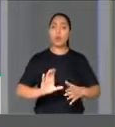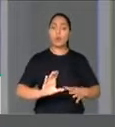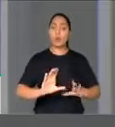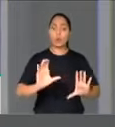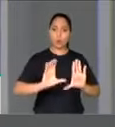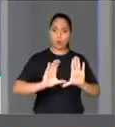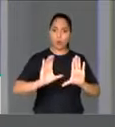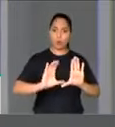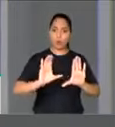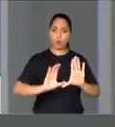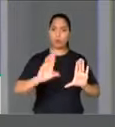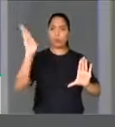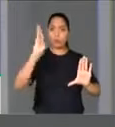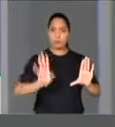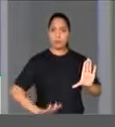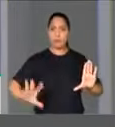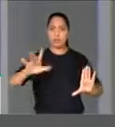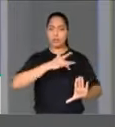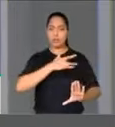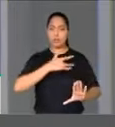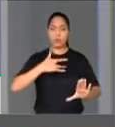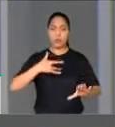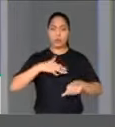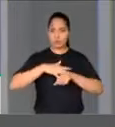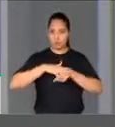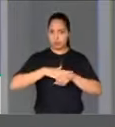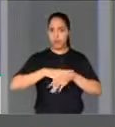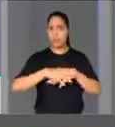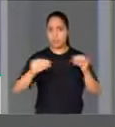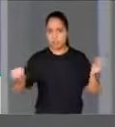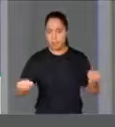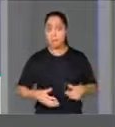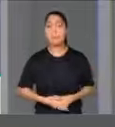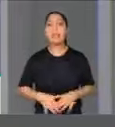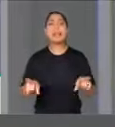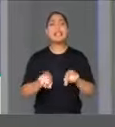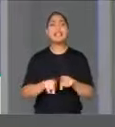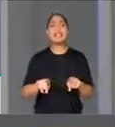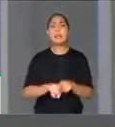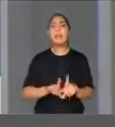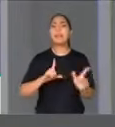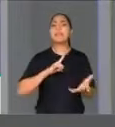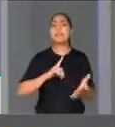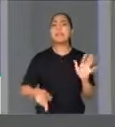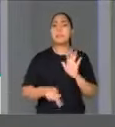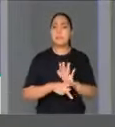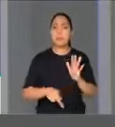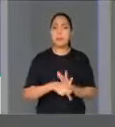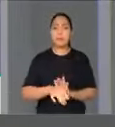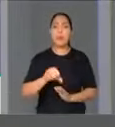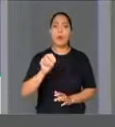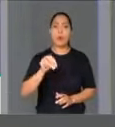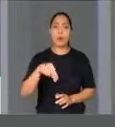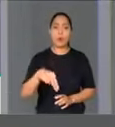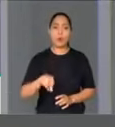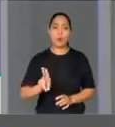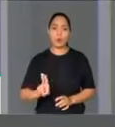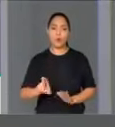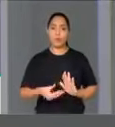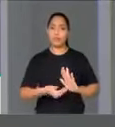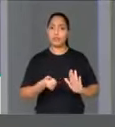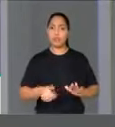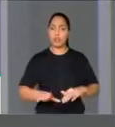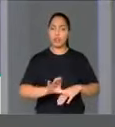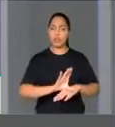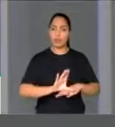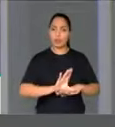Nacional de Doenças. E em 85, nós, antes ainda da Organização Mundial de Saúde, retira a homossexualidade do